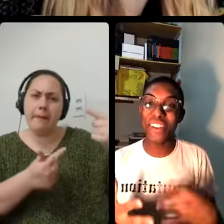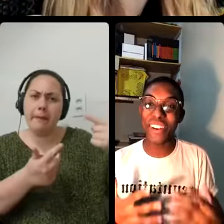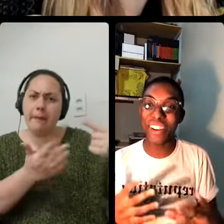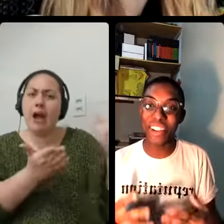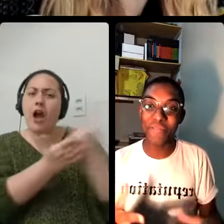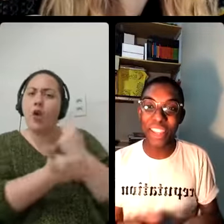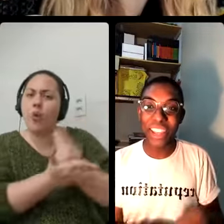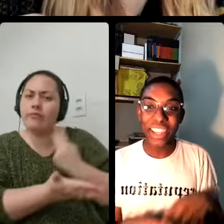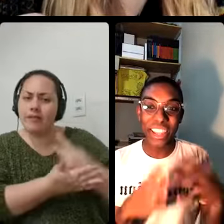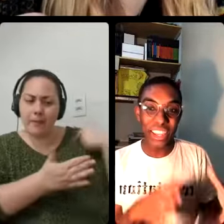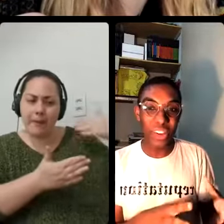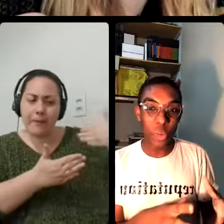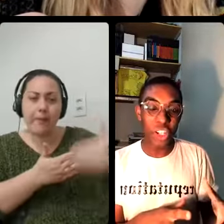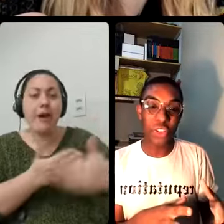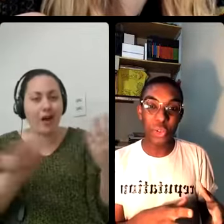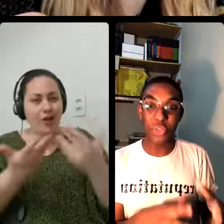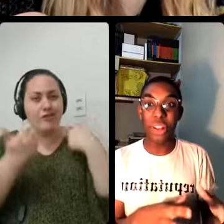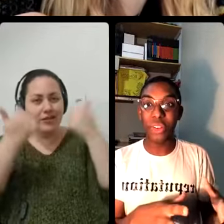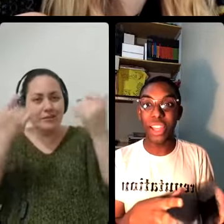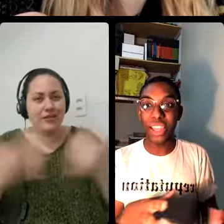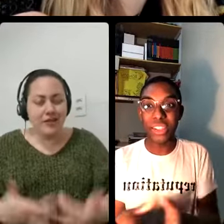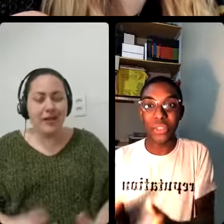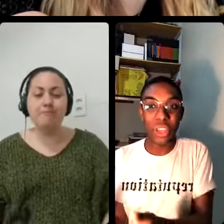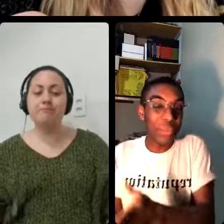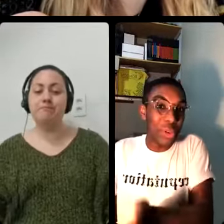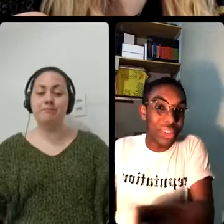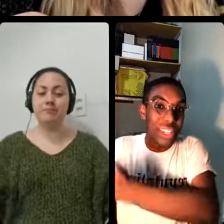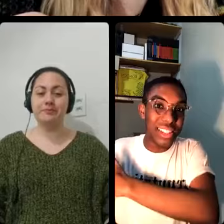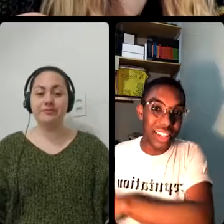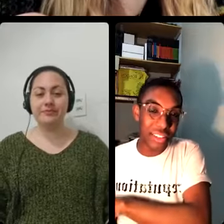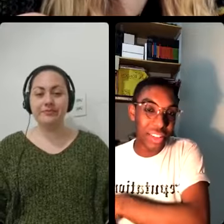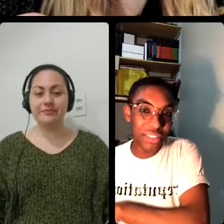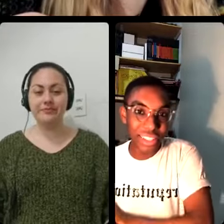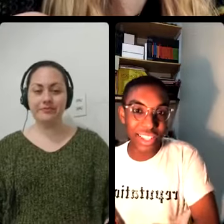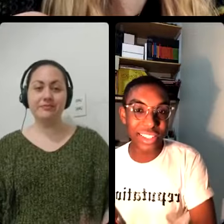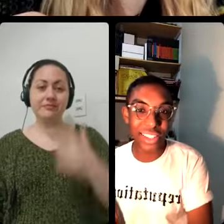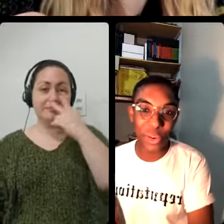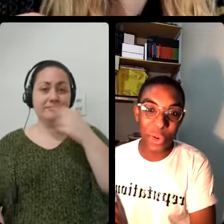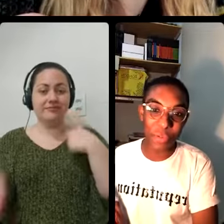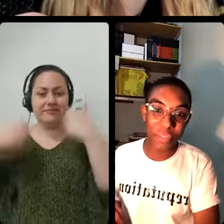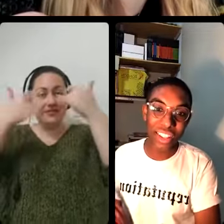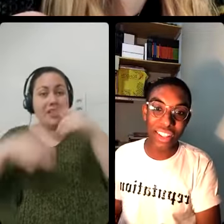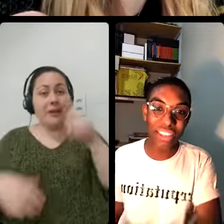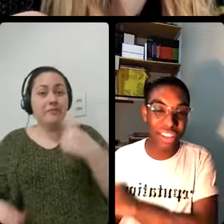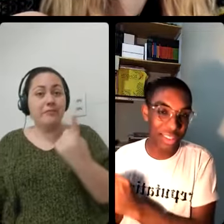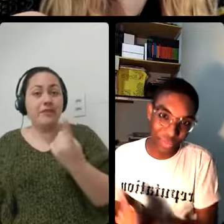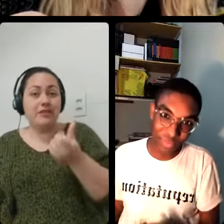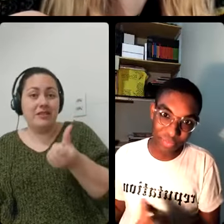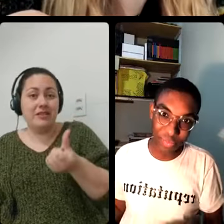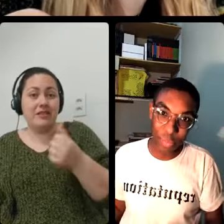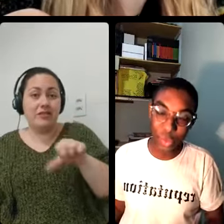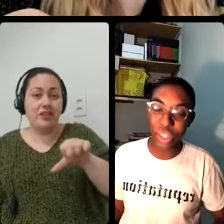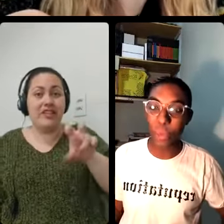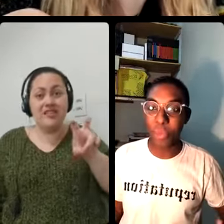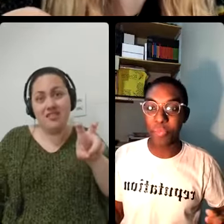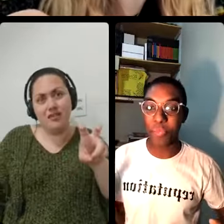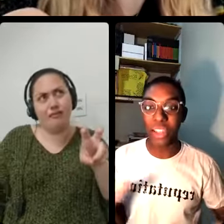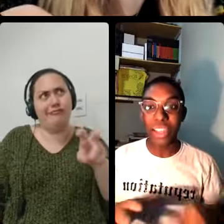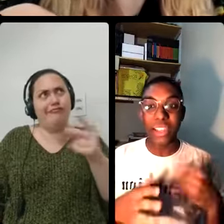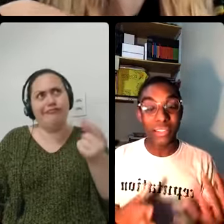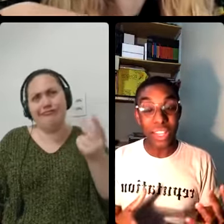sobre isso agora, né? Que, como a gente falou, né, isso foi em 1695, né, faz muito